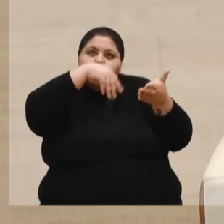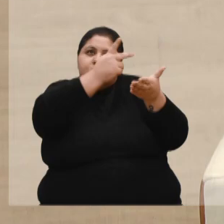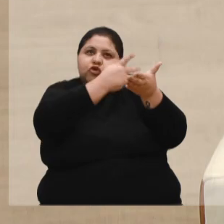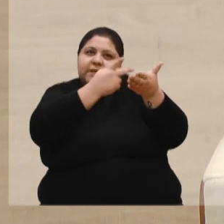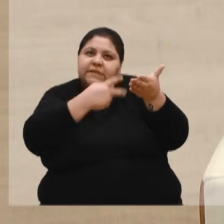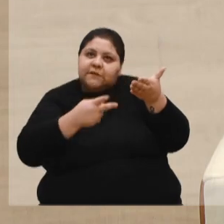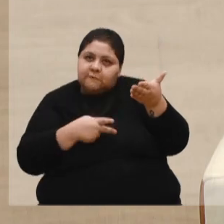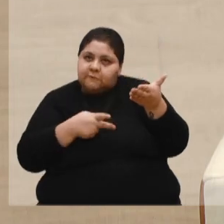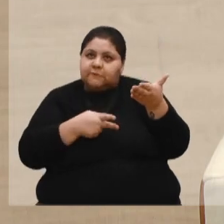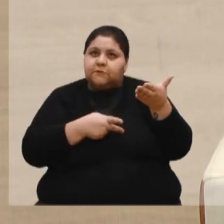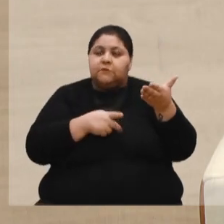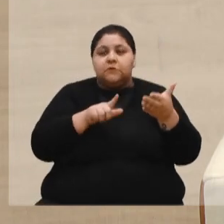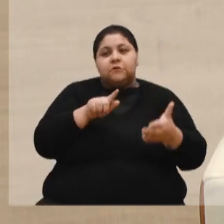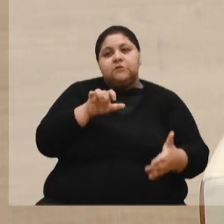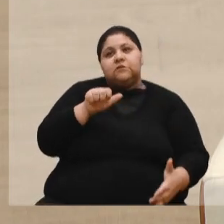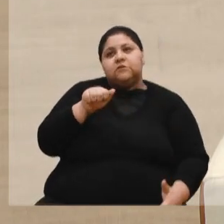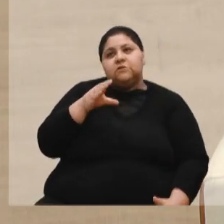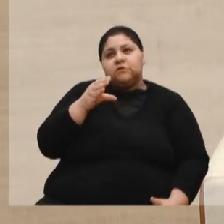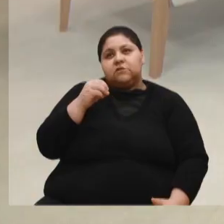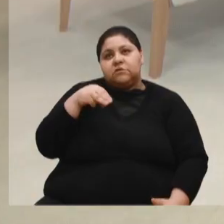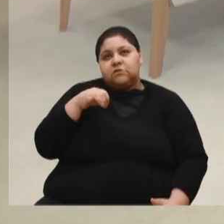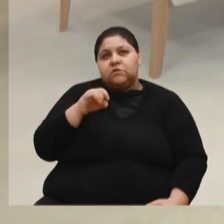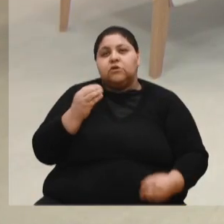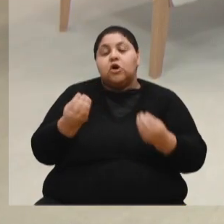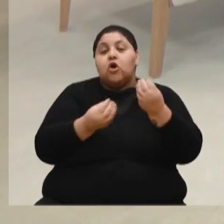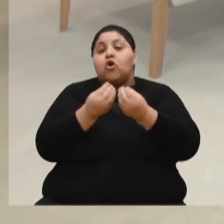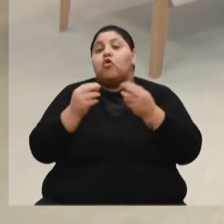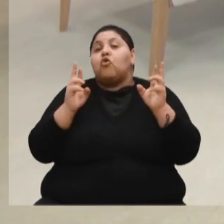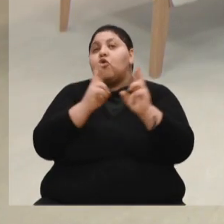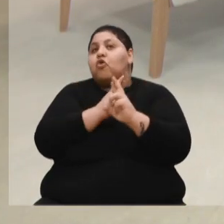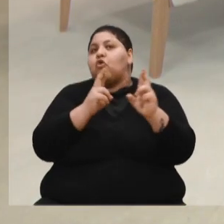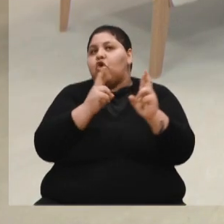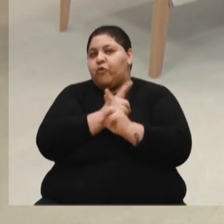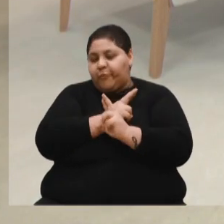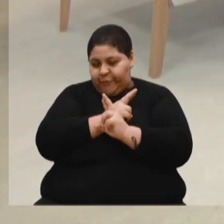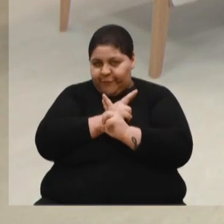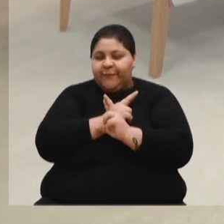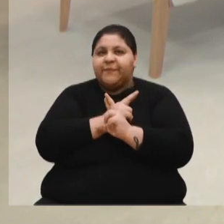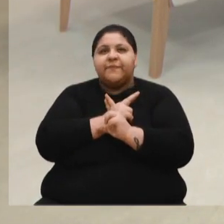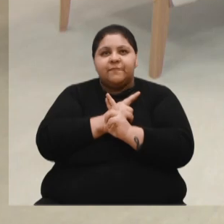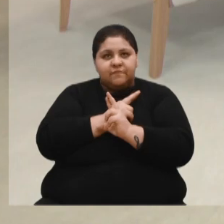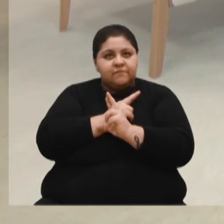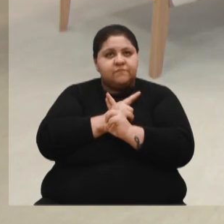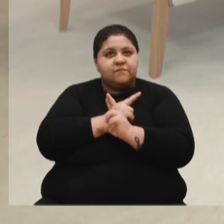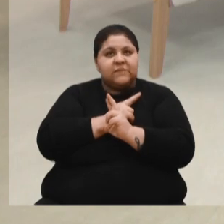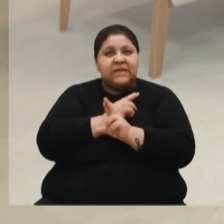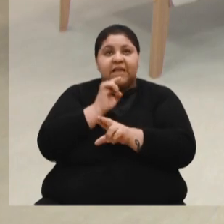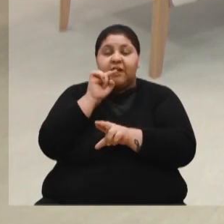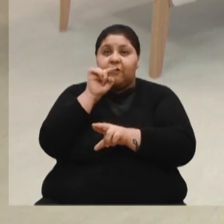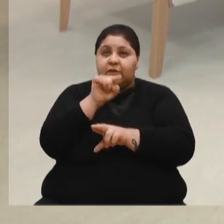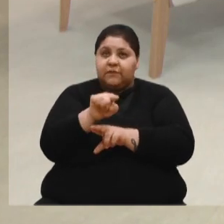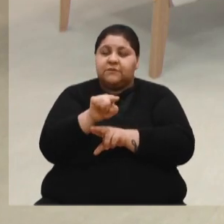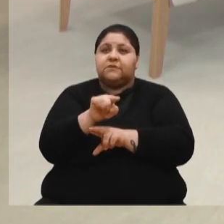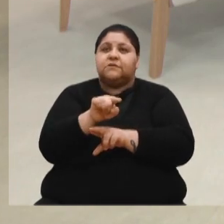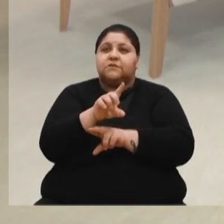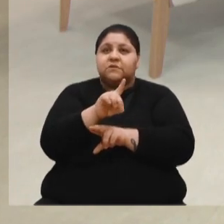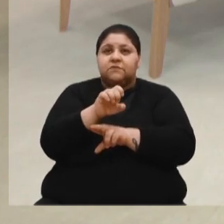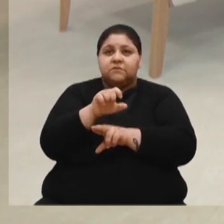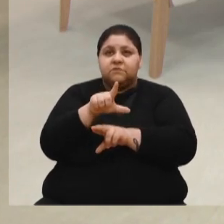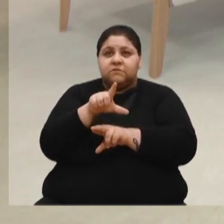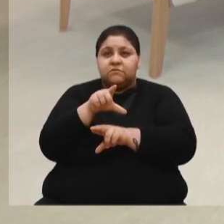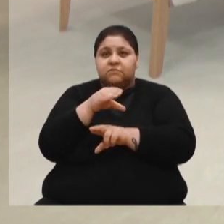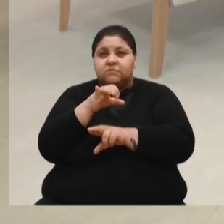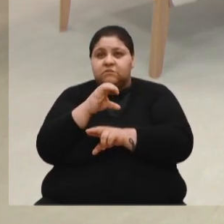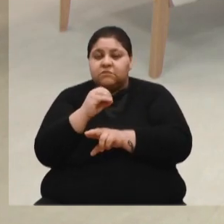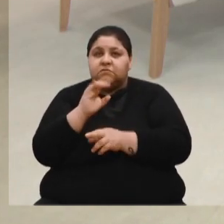na ilustração. Jacomim, como foi essa relação, essa feitura que você e o